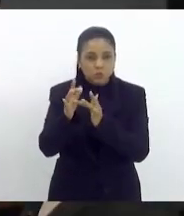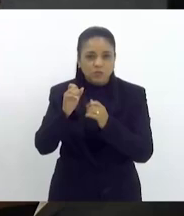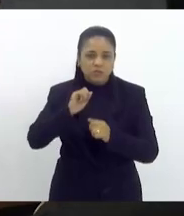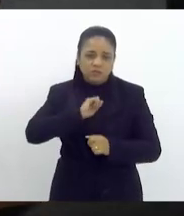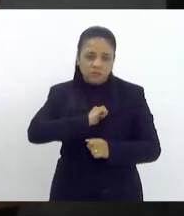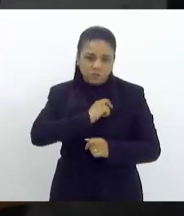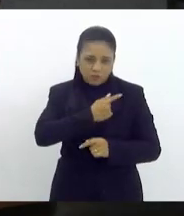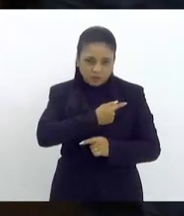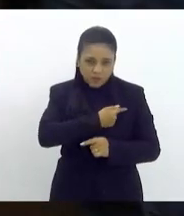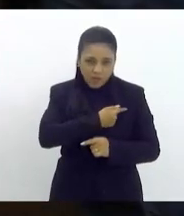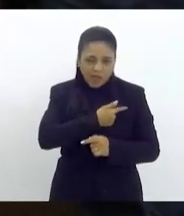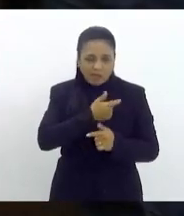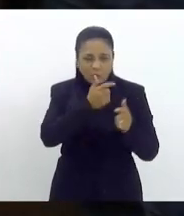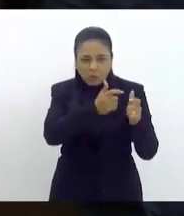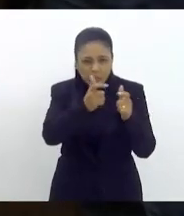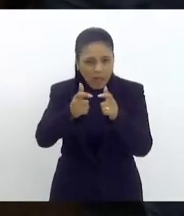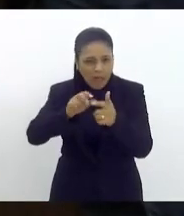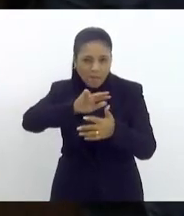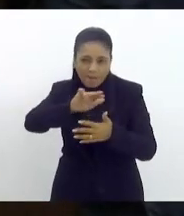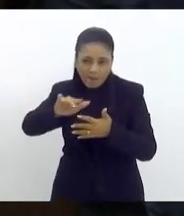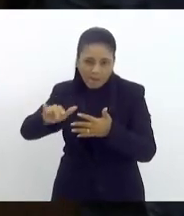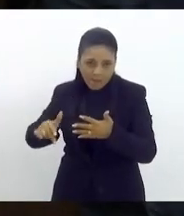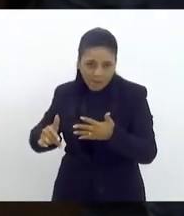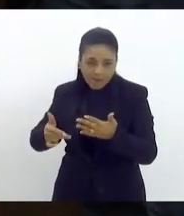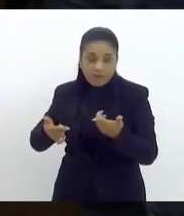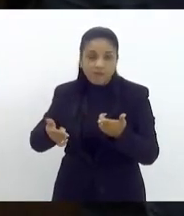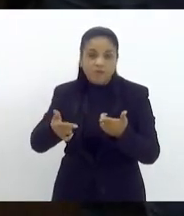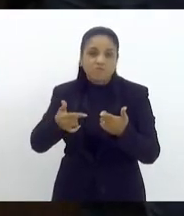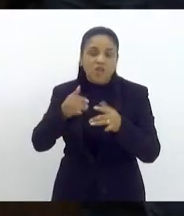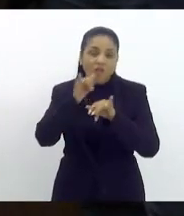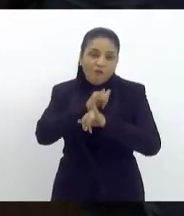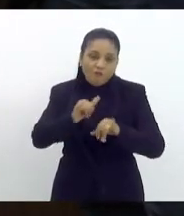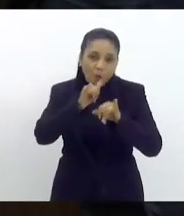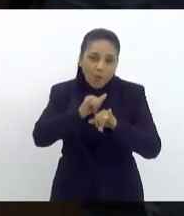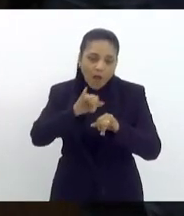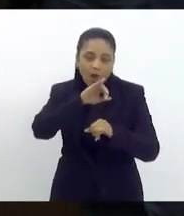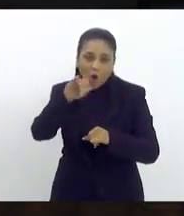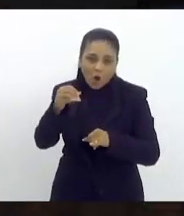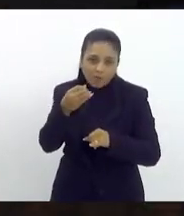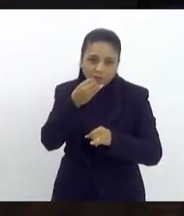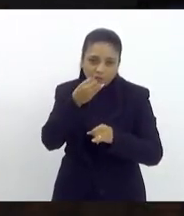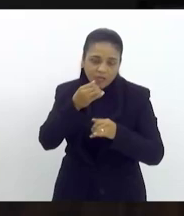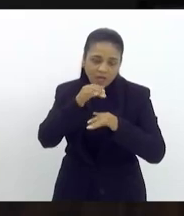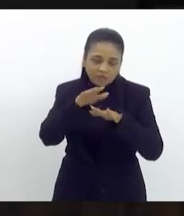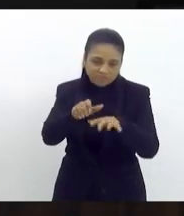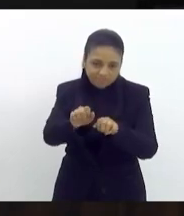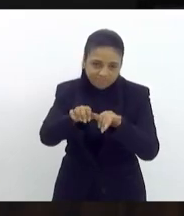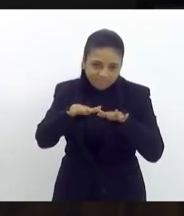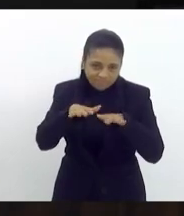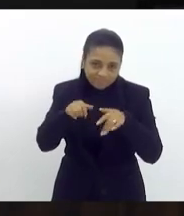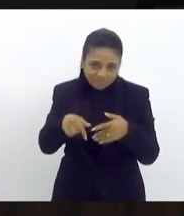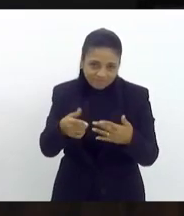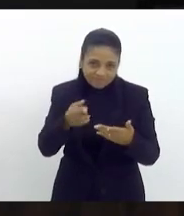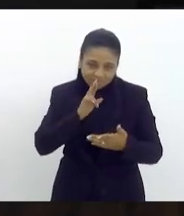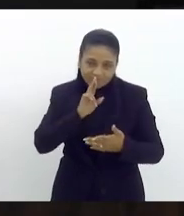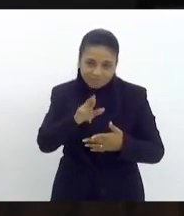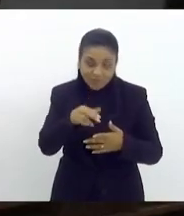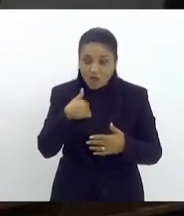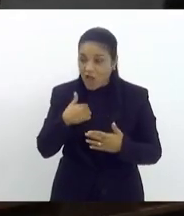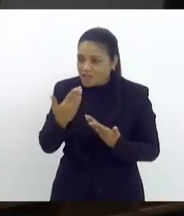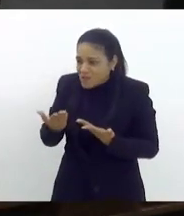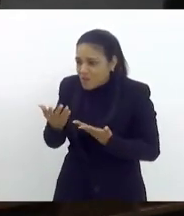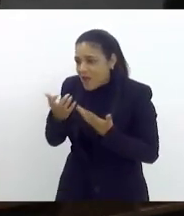deixar será uma oportunidade de informar a decisão desse parlamento se eu não atender vossa excelência eu fico triste